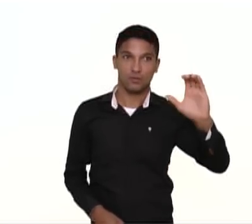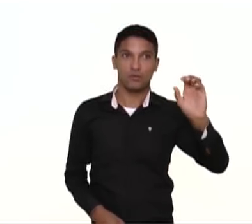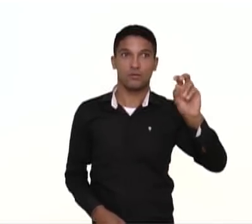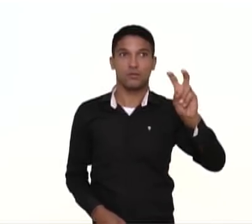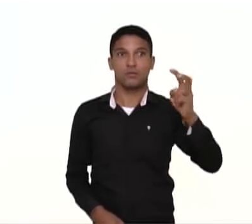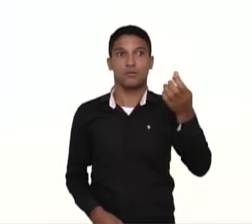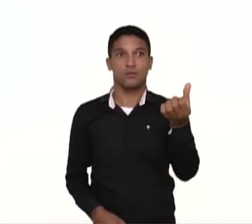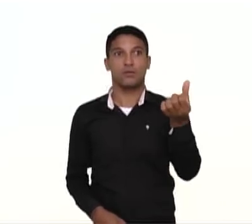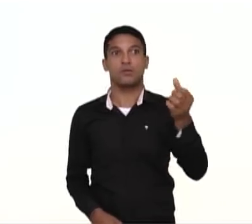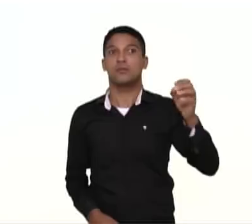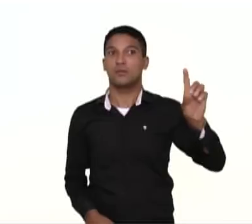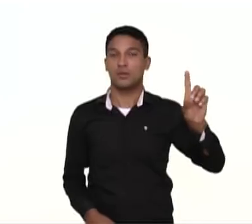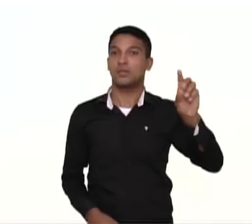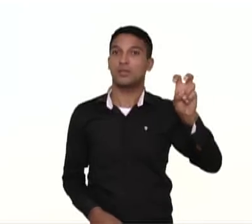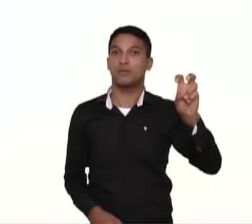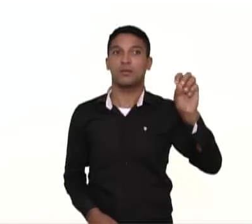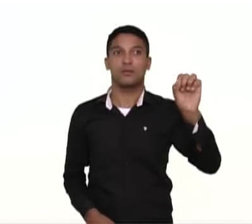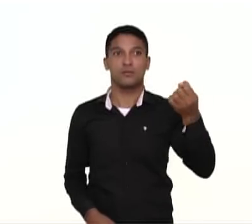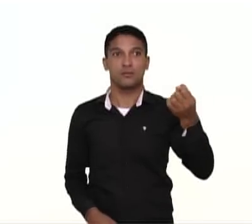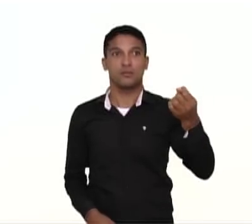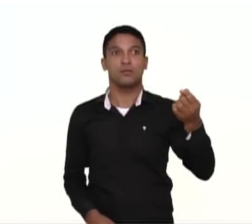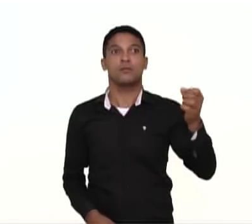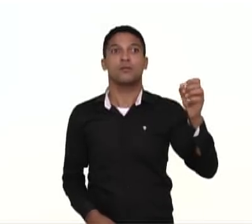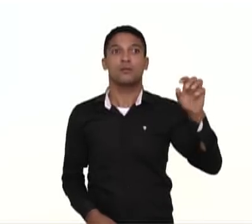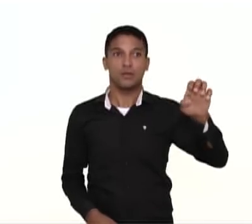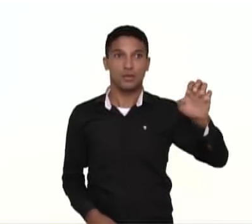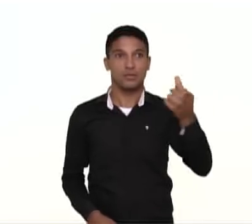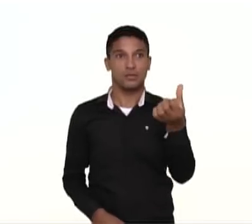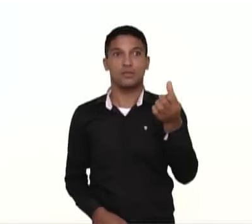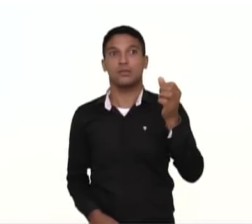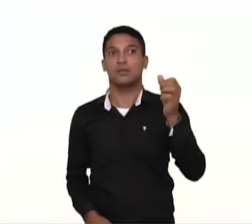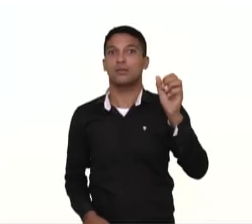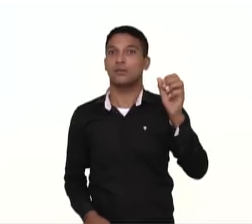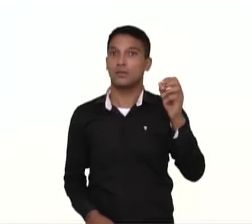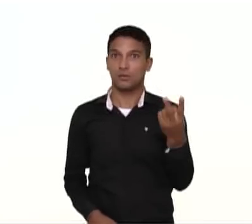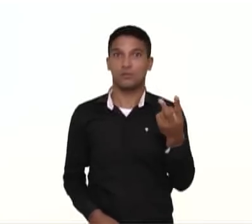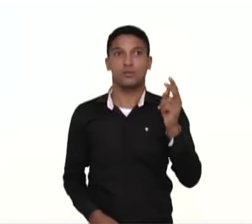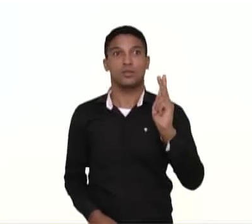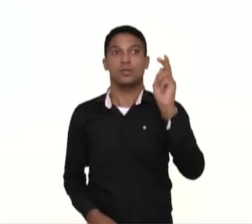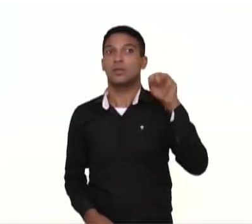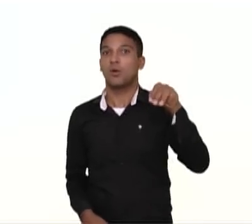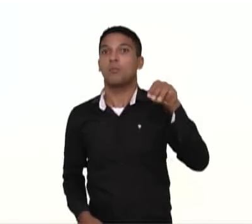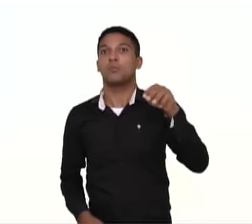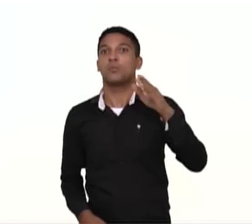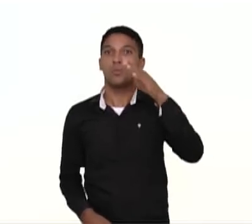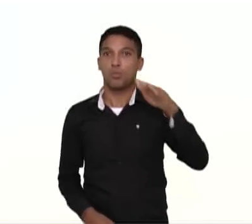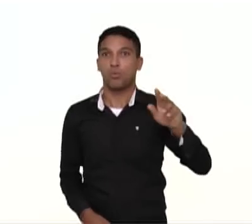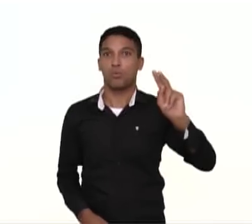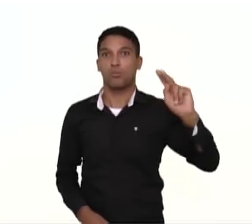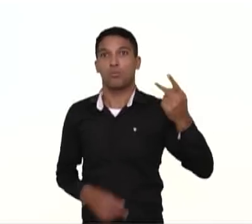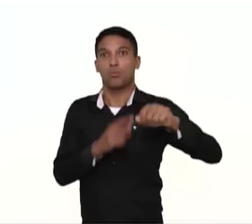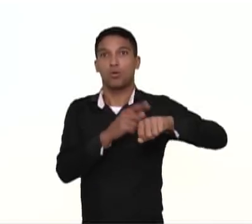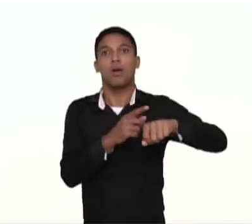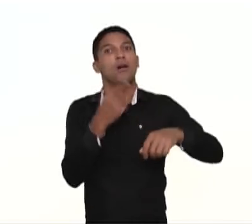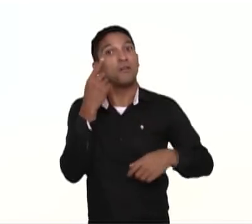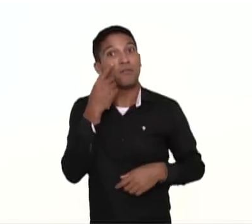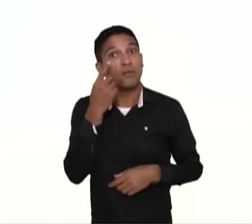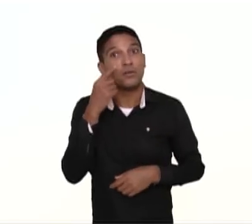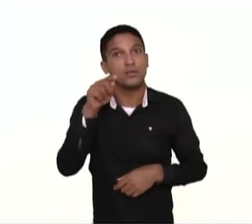hora ou 62 km por hora. Mais um tempinho para vocês e aí nós já retornamos com a solução.